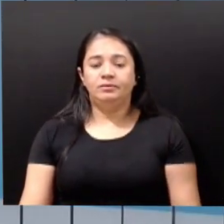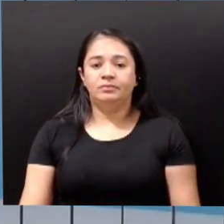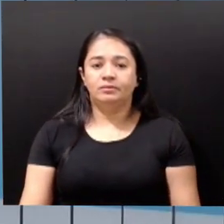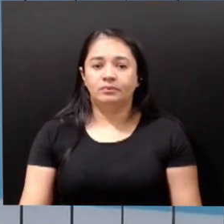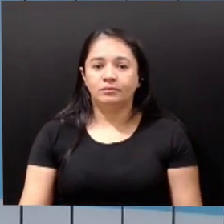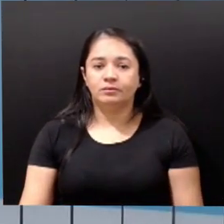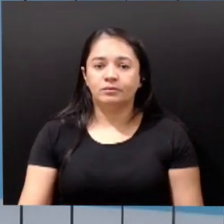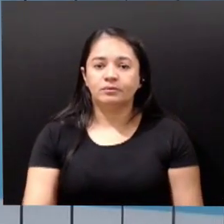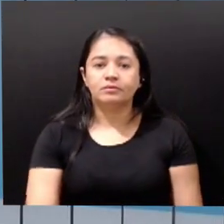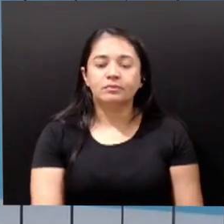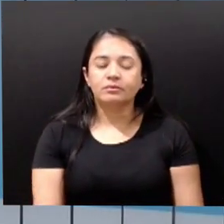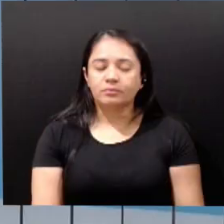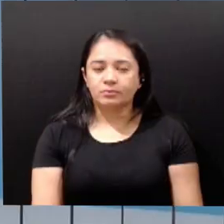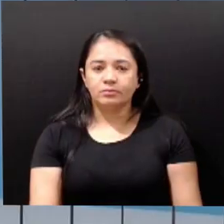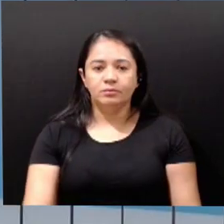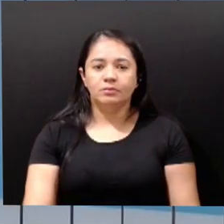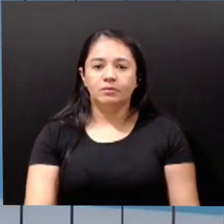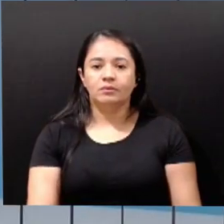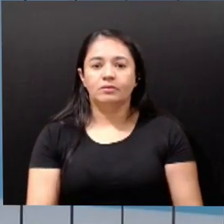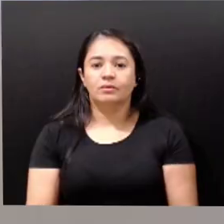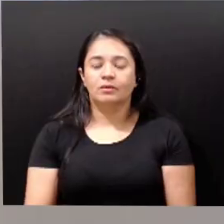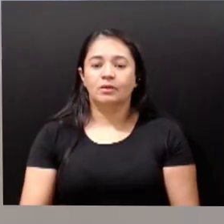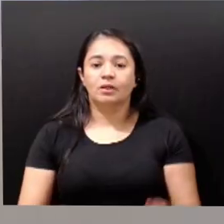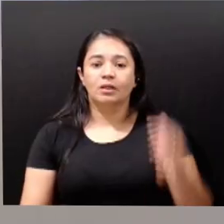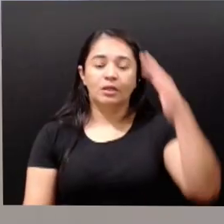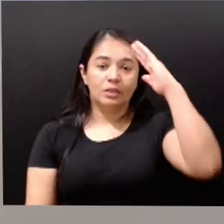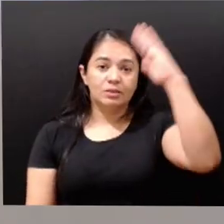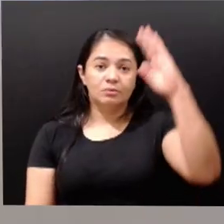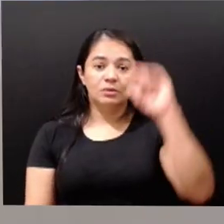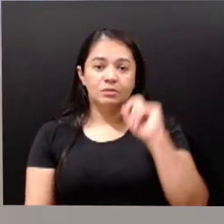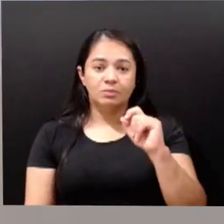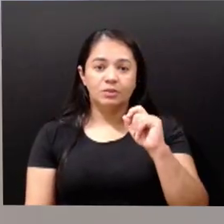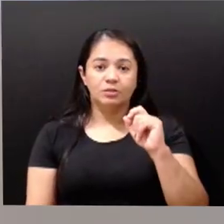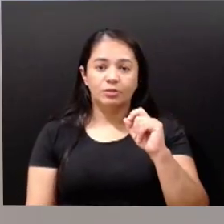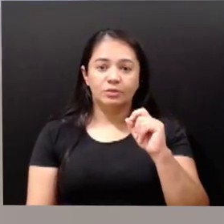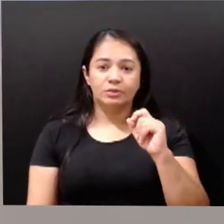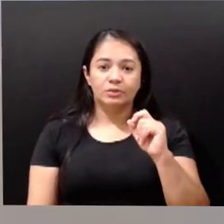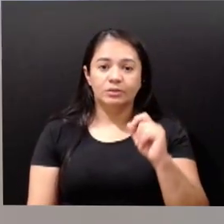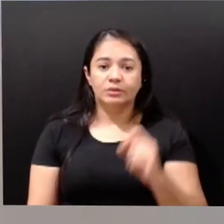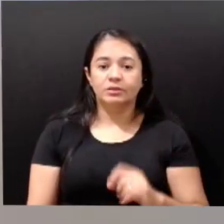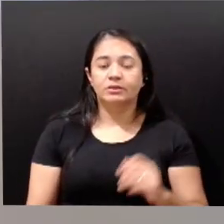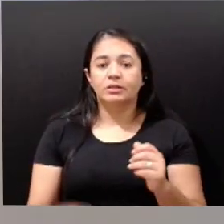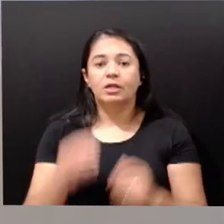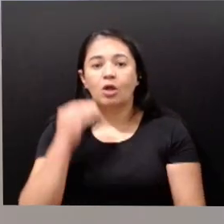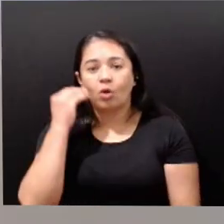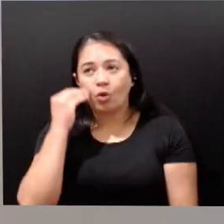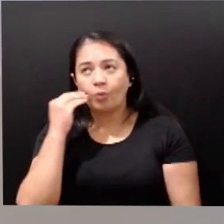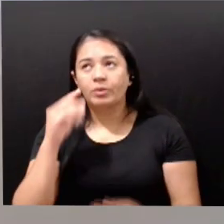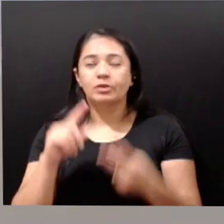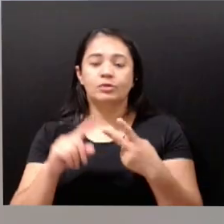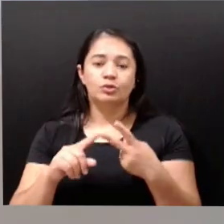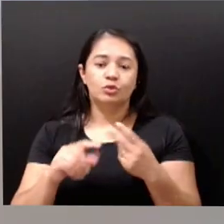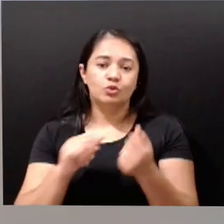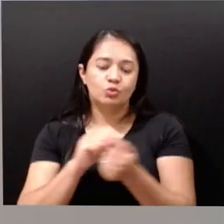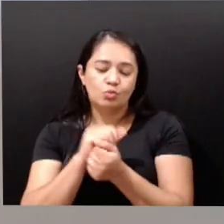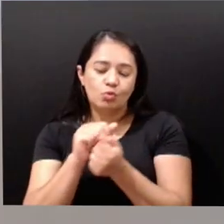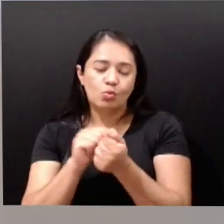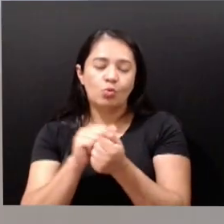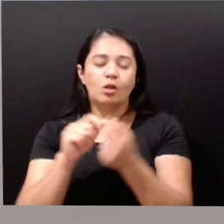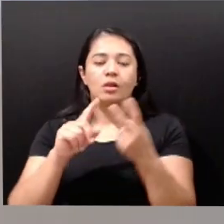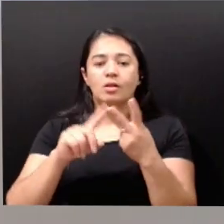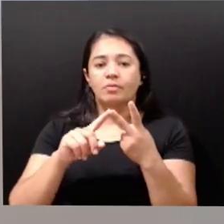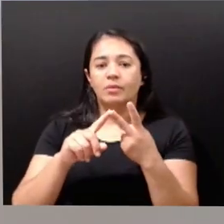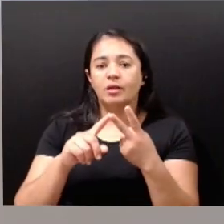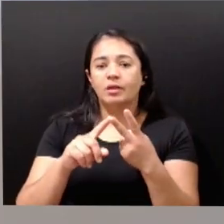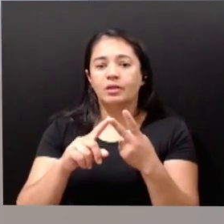assunto. As principais, como eu falei, é quando se partilha secreções orais, né? O beijo entra nesse contexto,